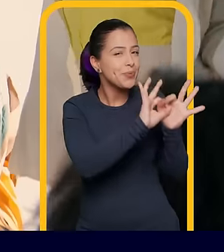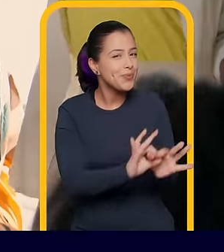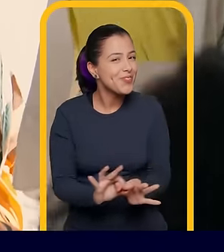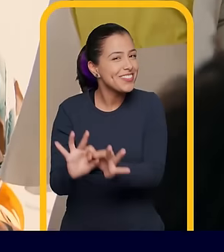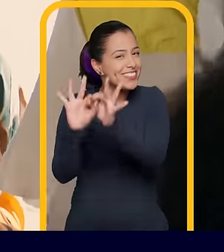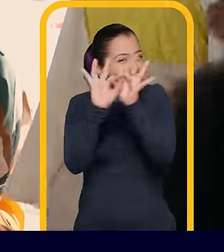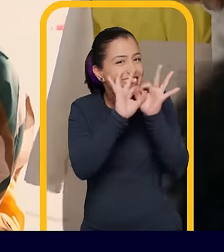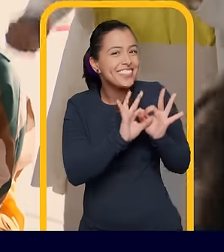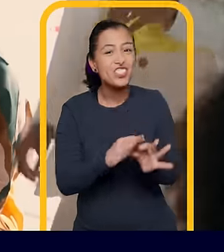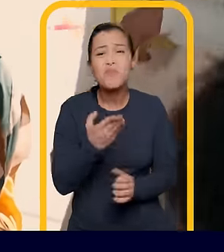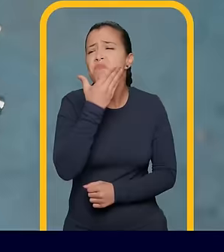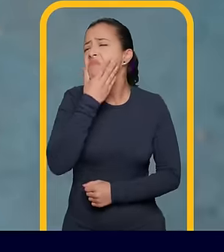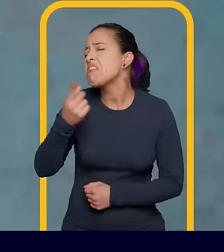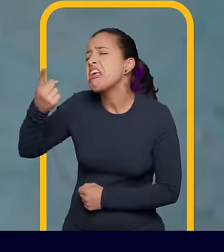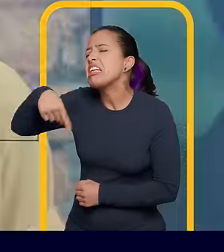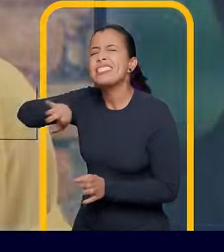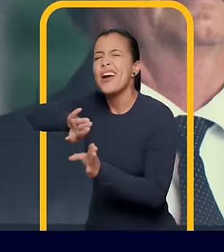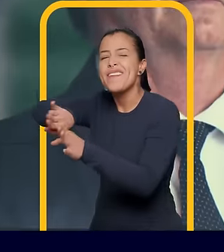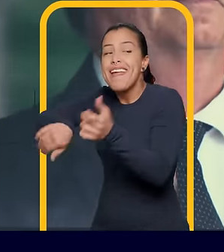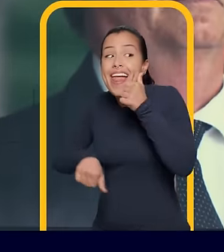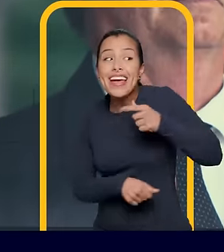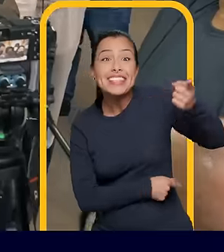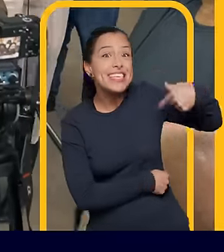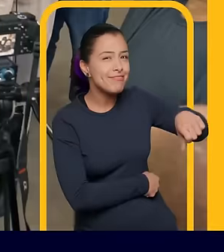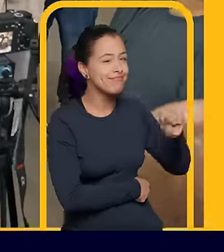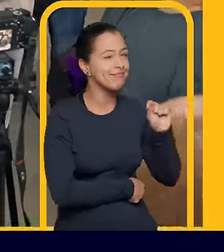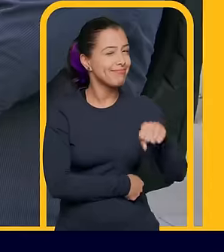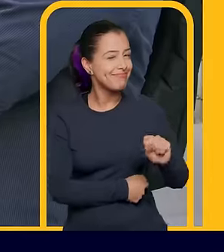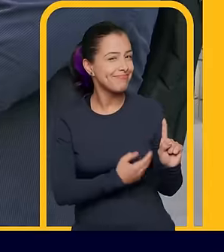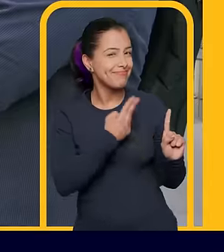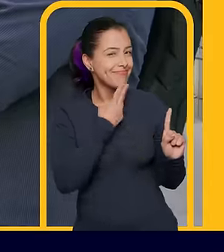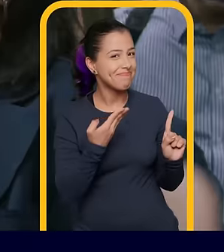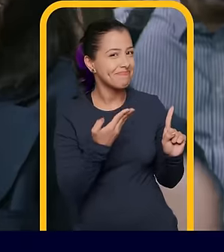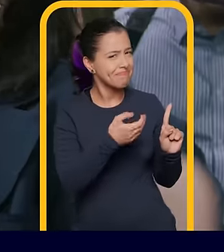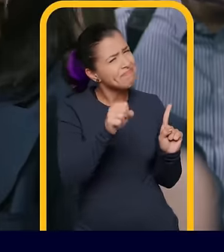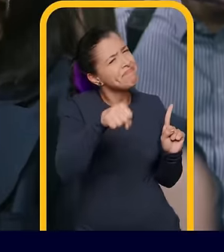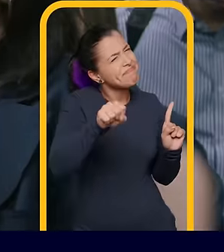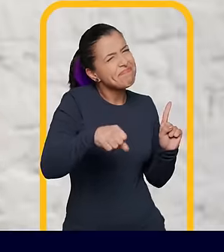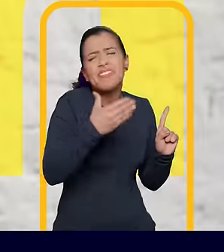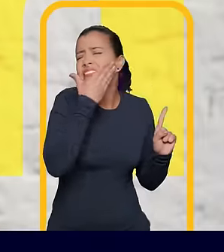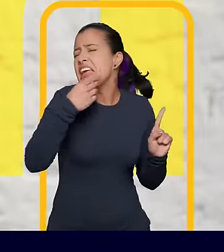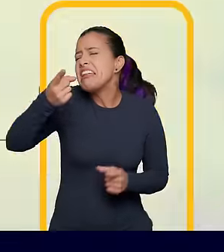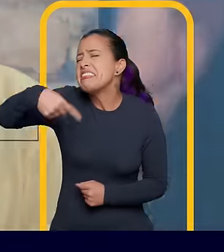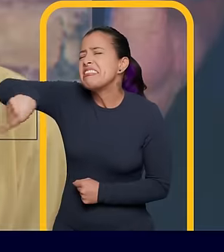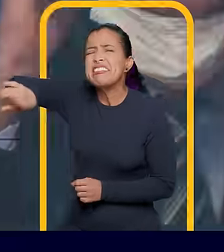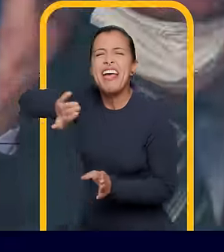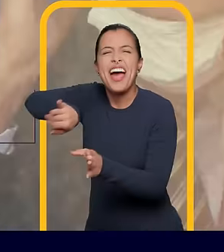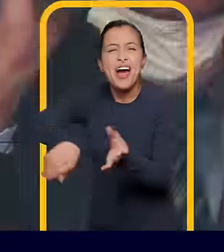esperança e união. Eles não e elas sim. Simone.